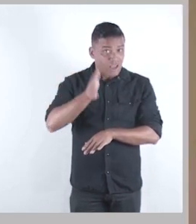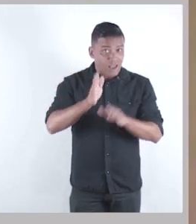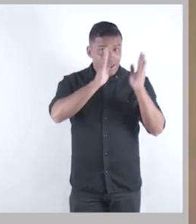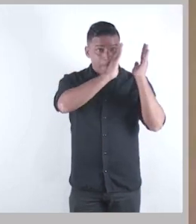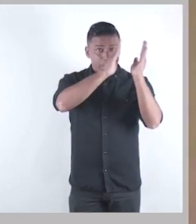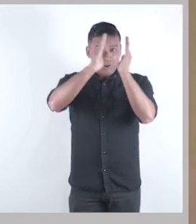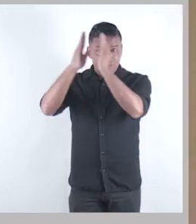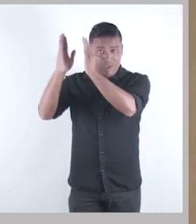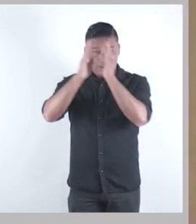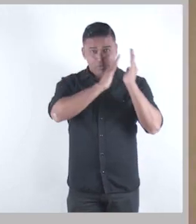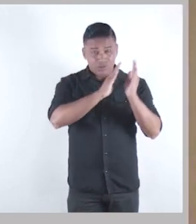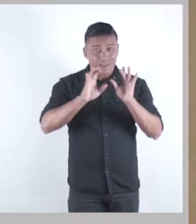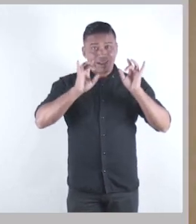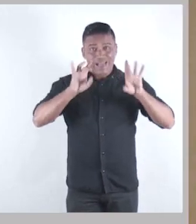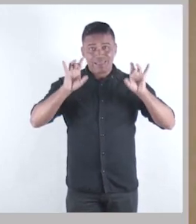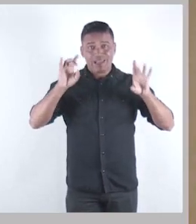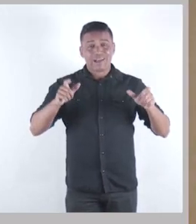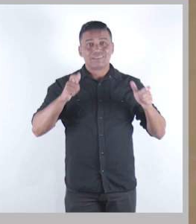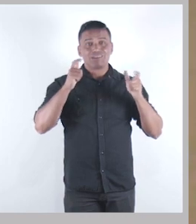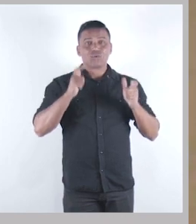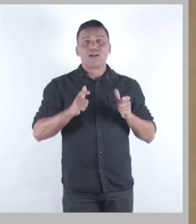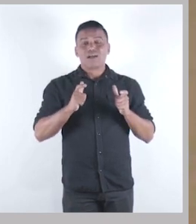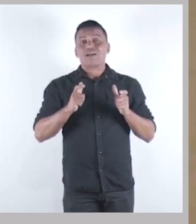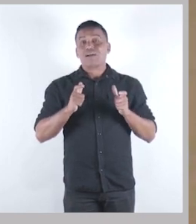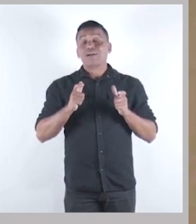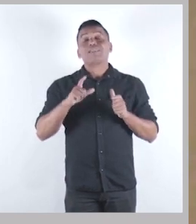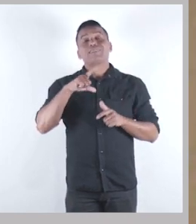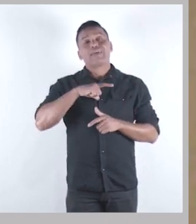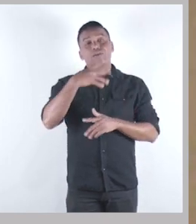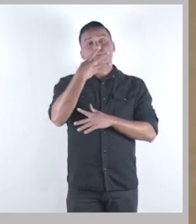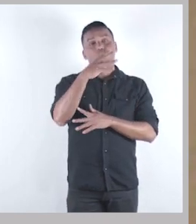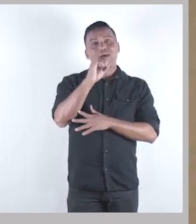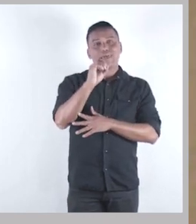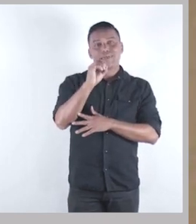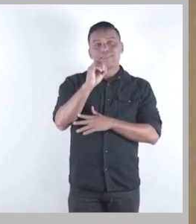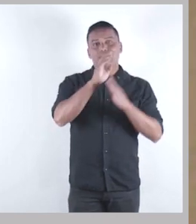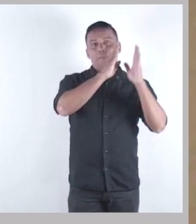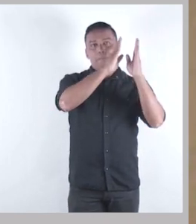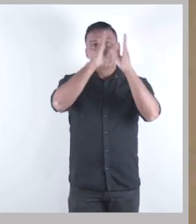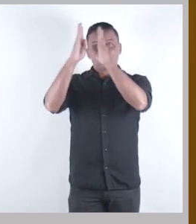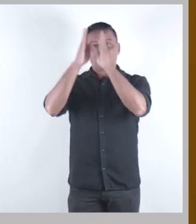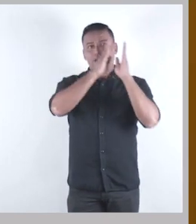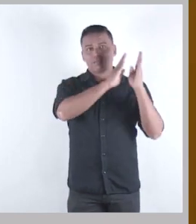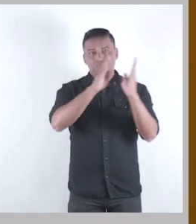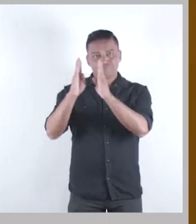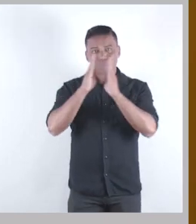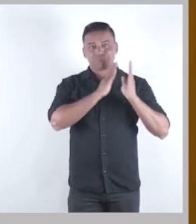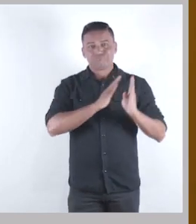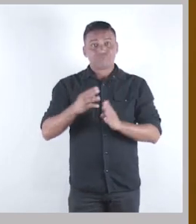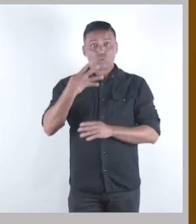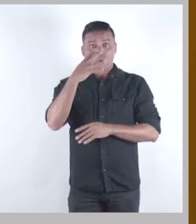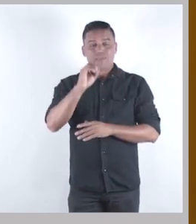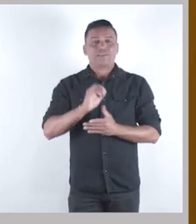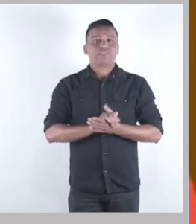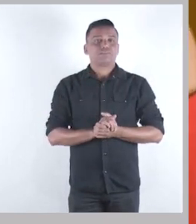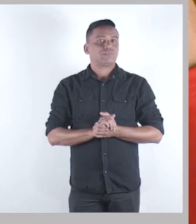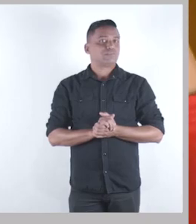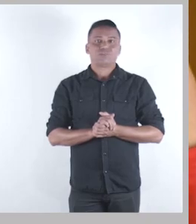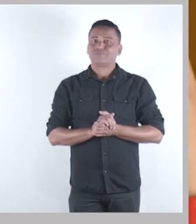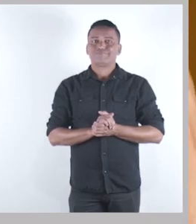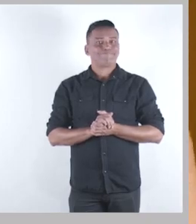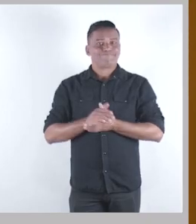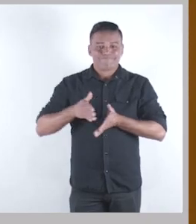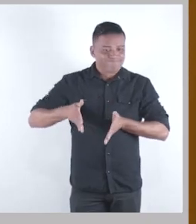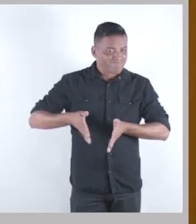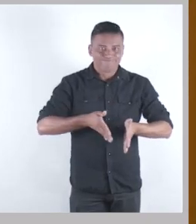prontas em cada distrito 40 bibliotecas. Apenas 40. Então, quer dizer, é um caminho ainda muito